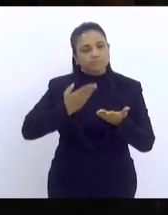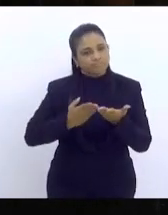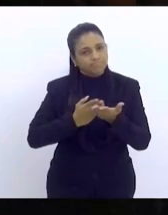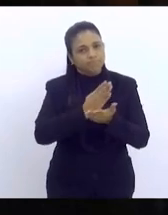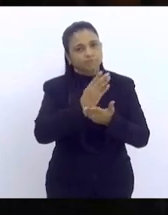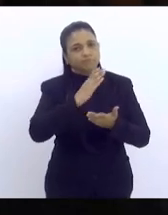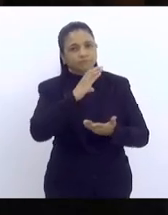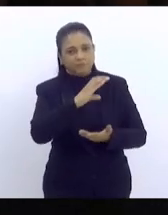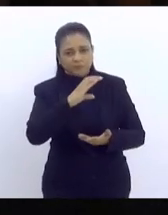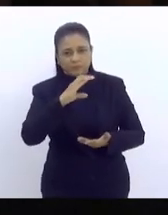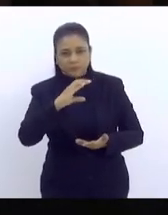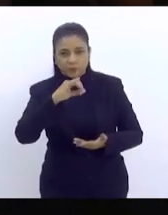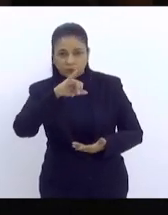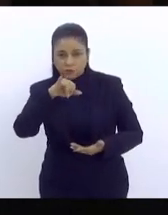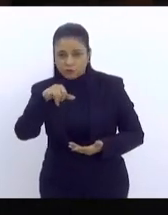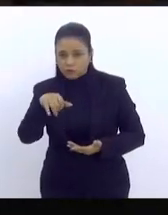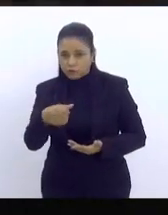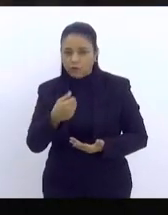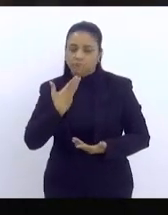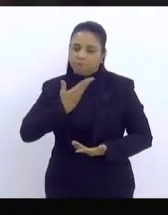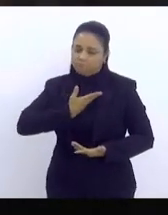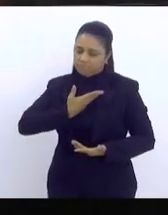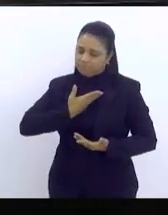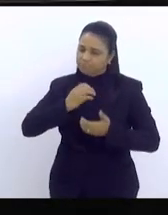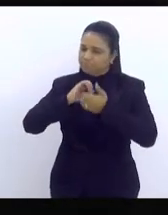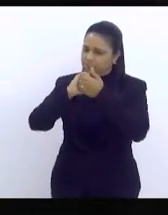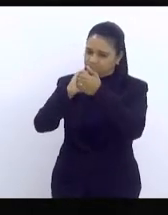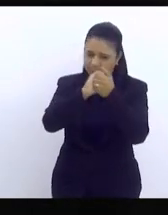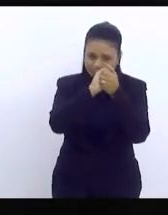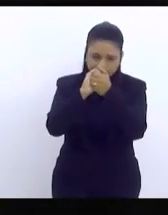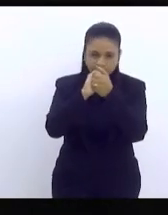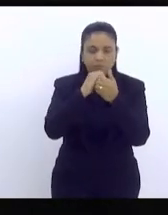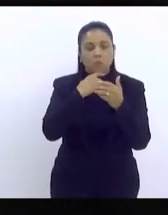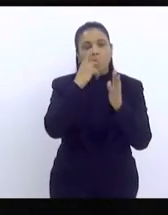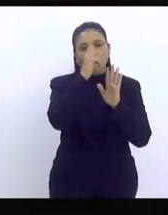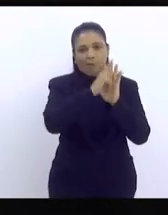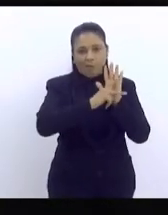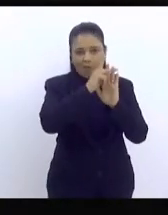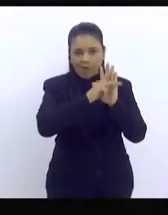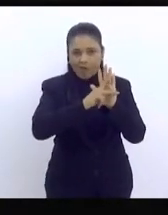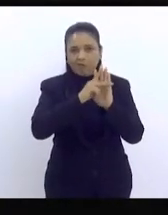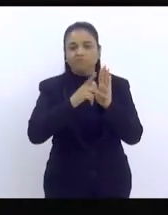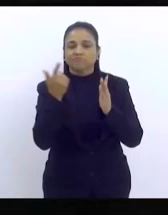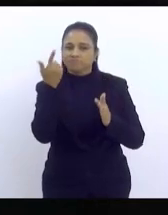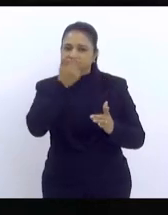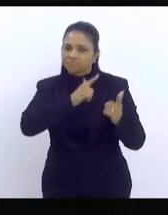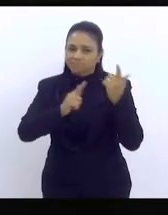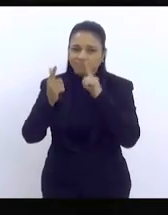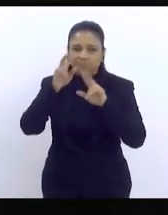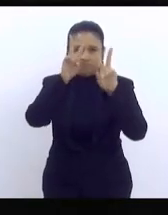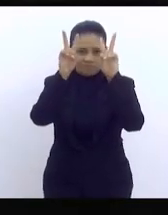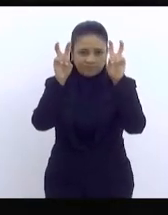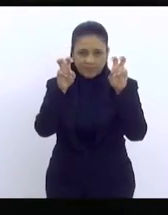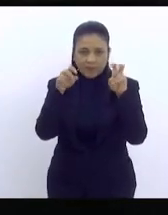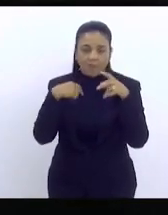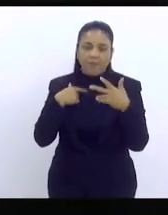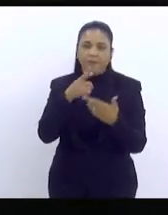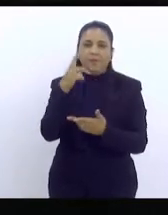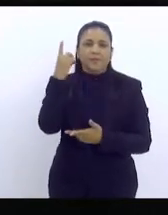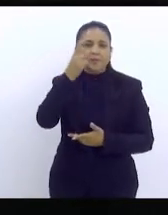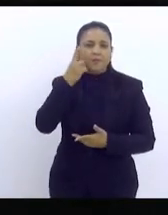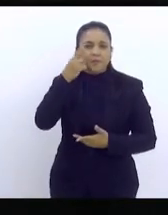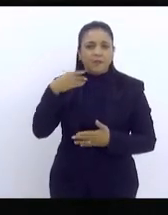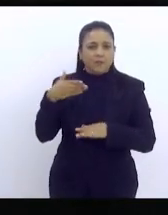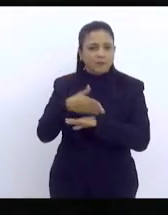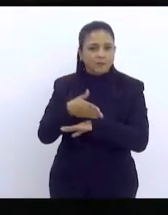da ccj que é aprovaram o nosso projeto que garantiram a aprovação desse tema tá aqui os deputados aqui